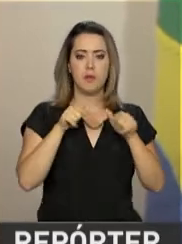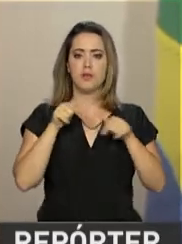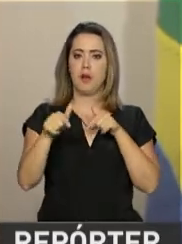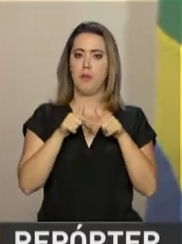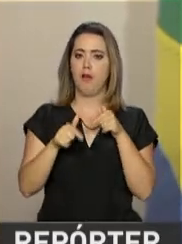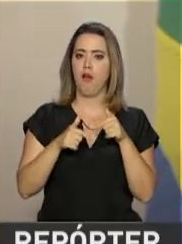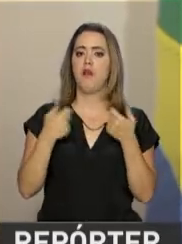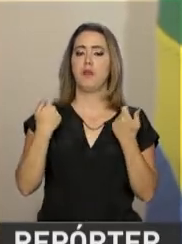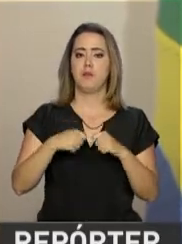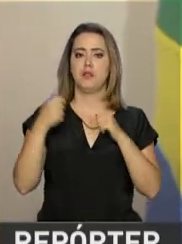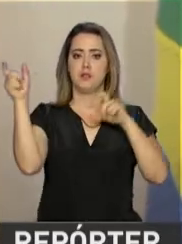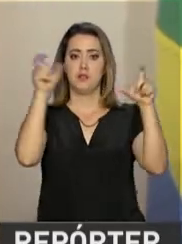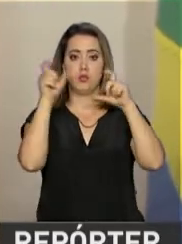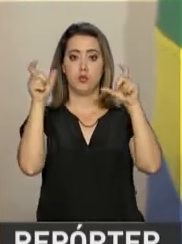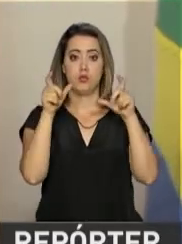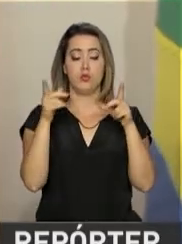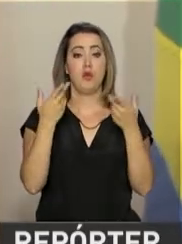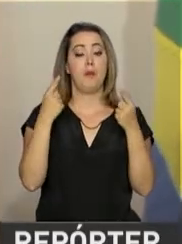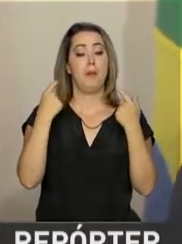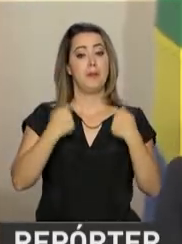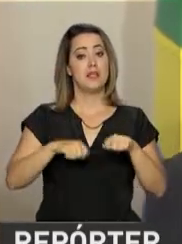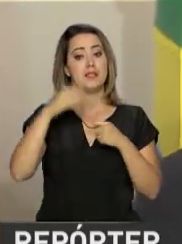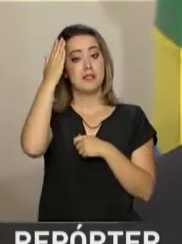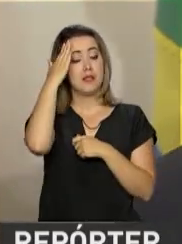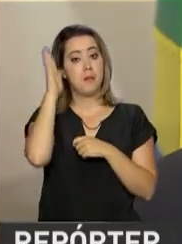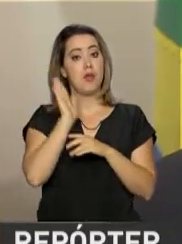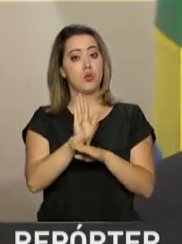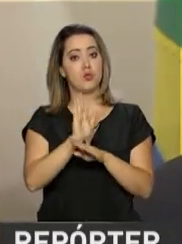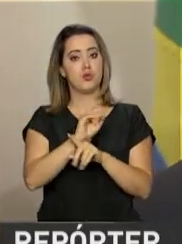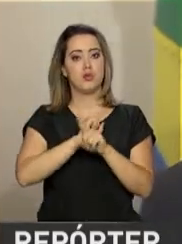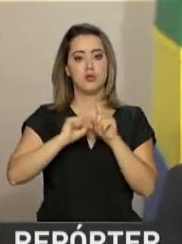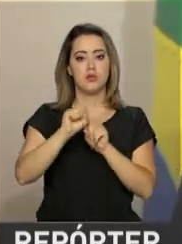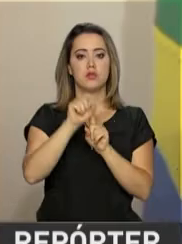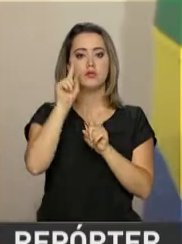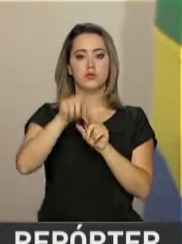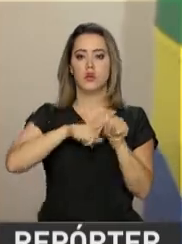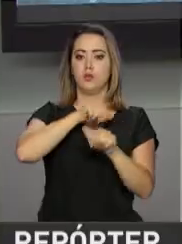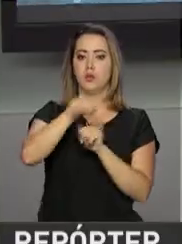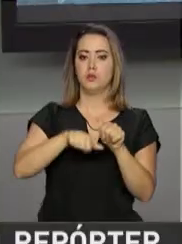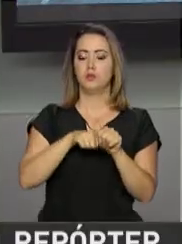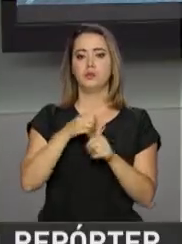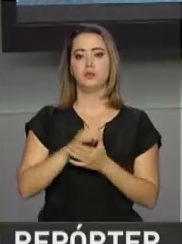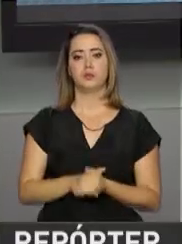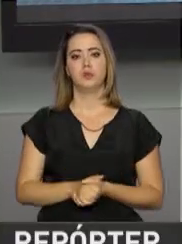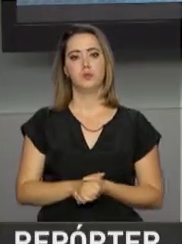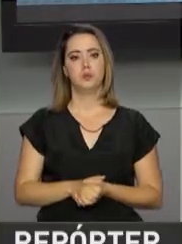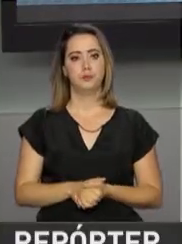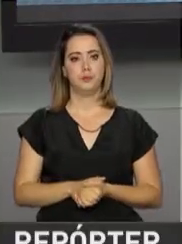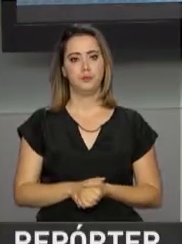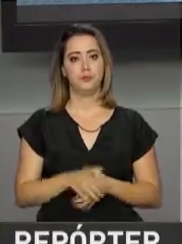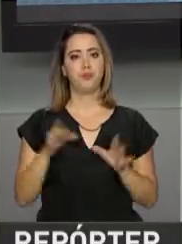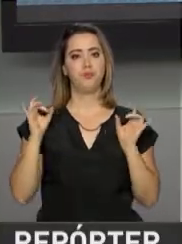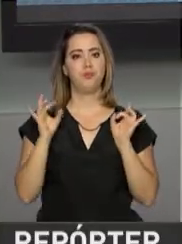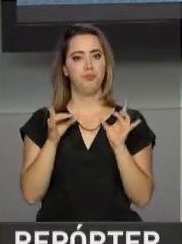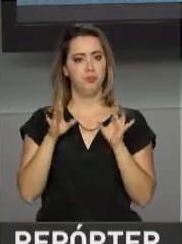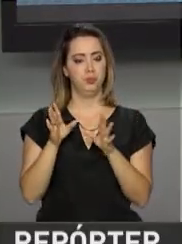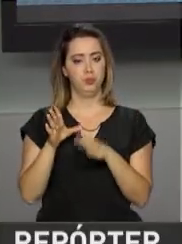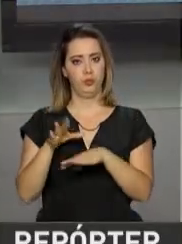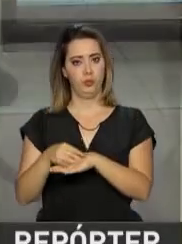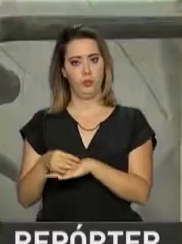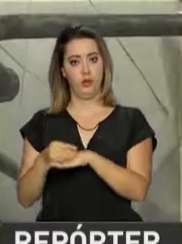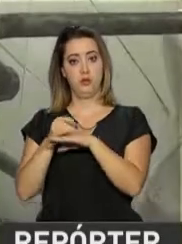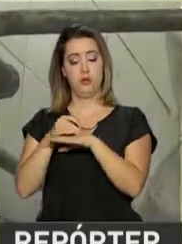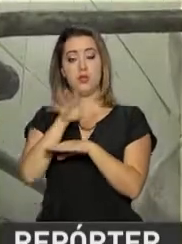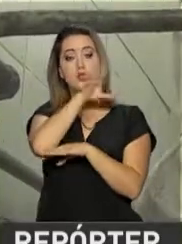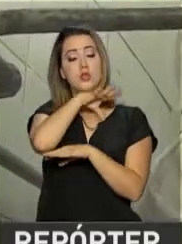com o apoio da sociedade que é decisivo que vai fazer com que mude essa situação as exportações de carne bovina